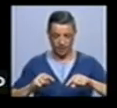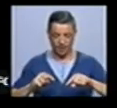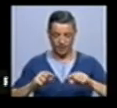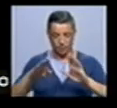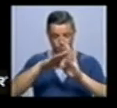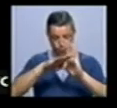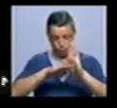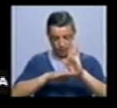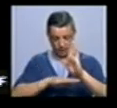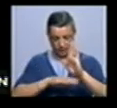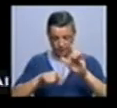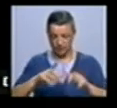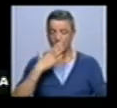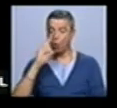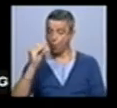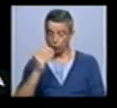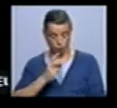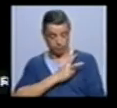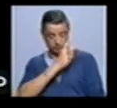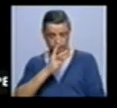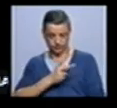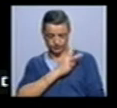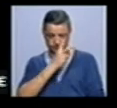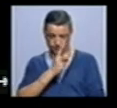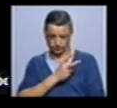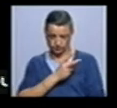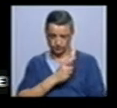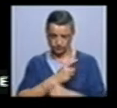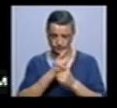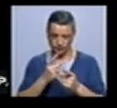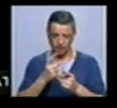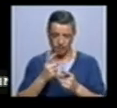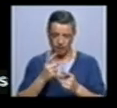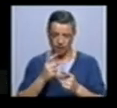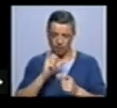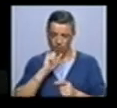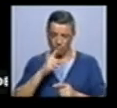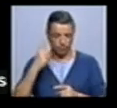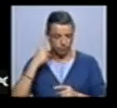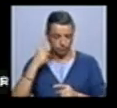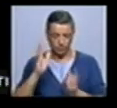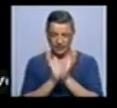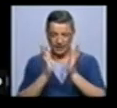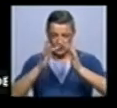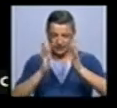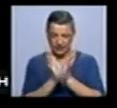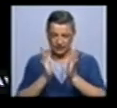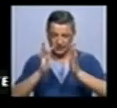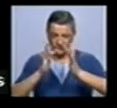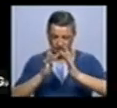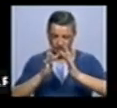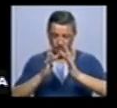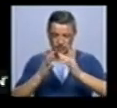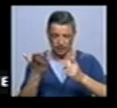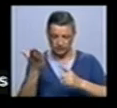programa deste estudante universitário chama-se Astronomy Sound of the Month. Podemos consultar na internet. E ele tem uma série de